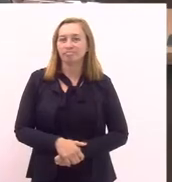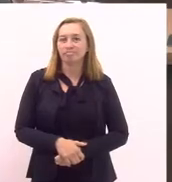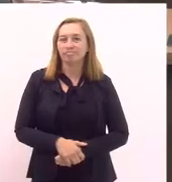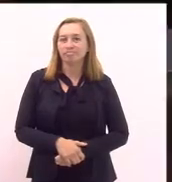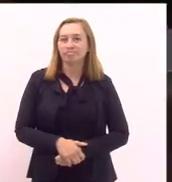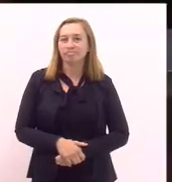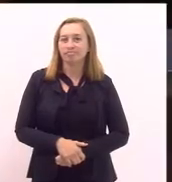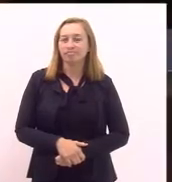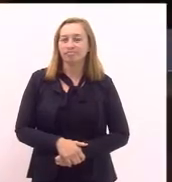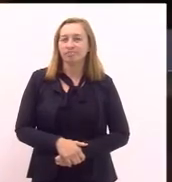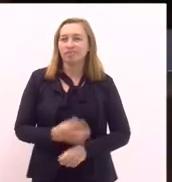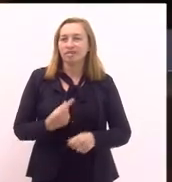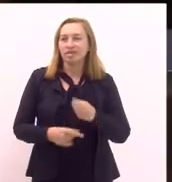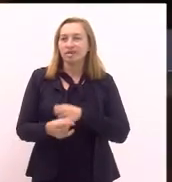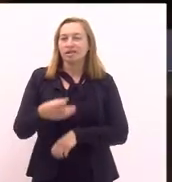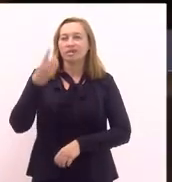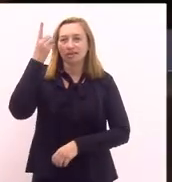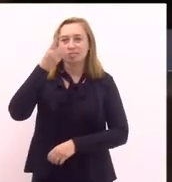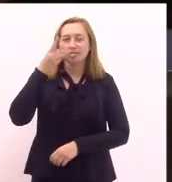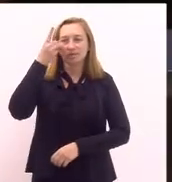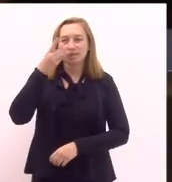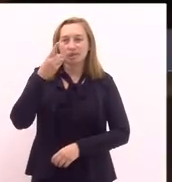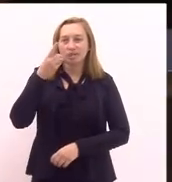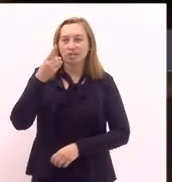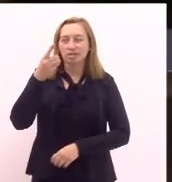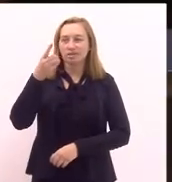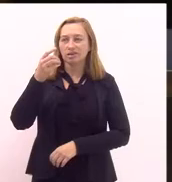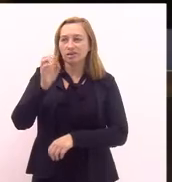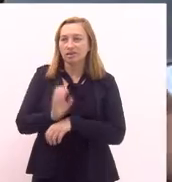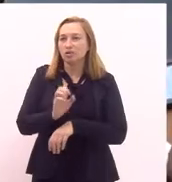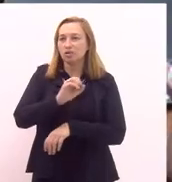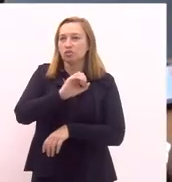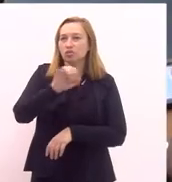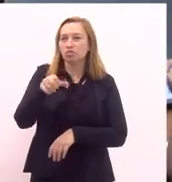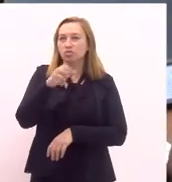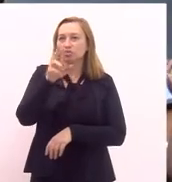a nossa eterna deputado estadual Jurema Batista